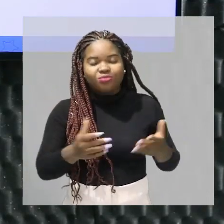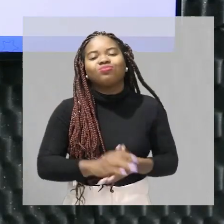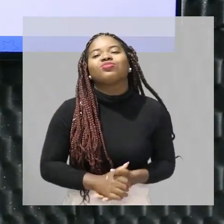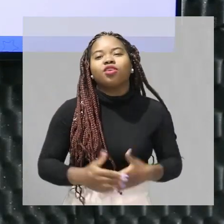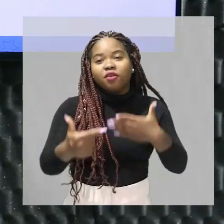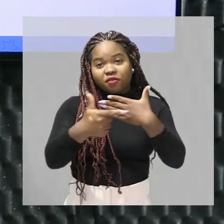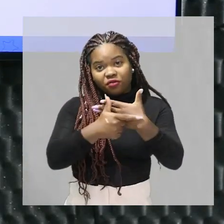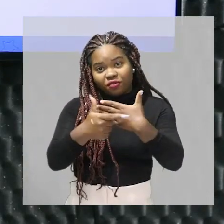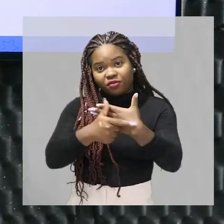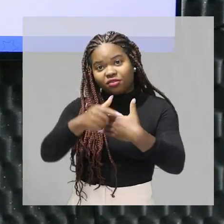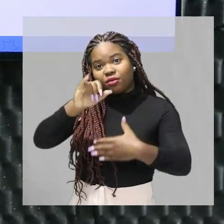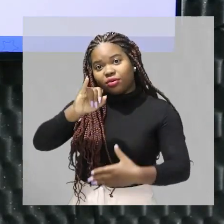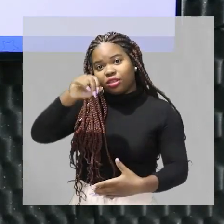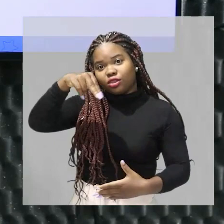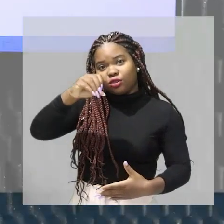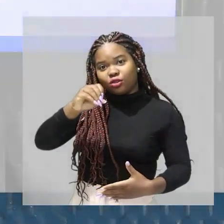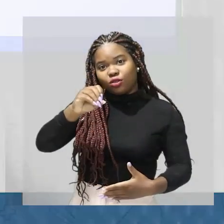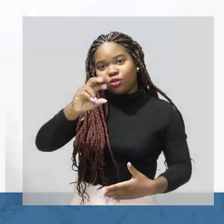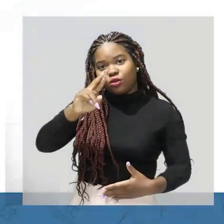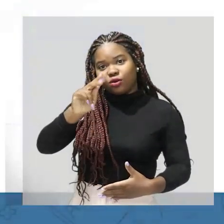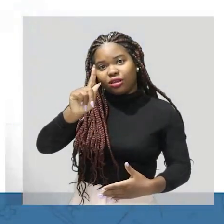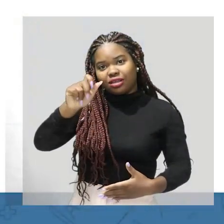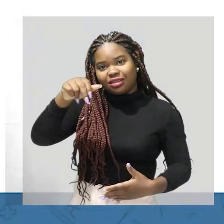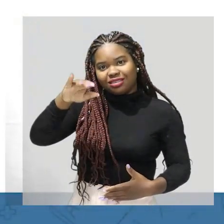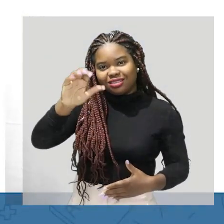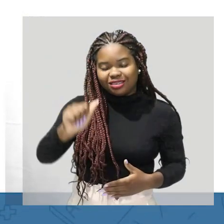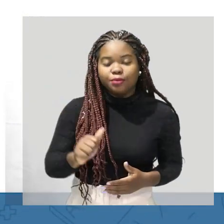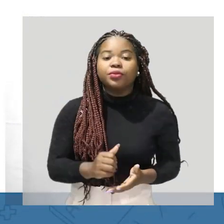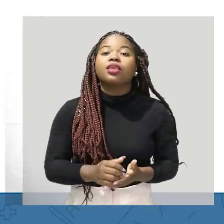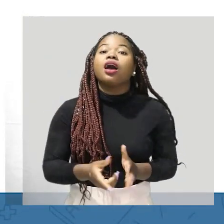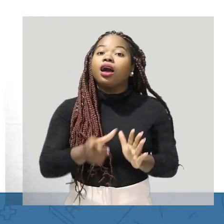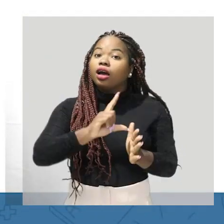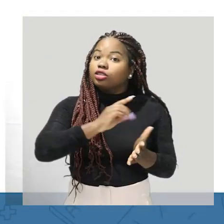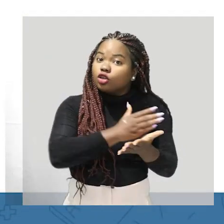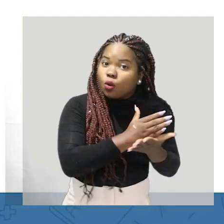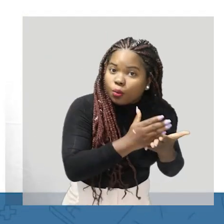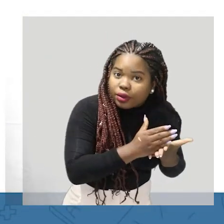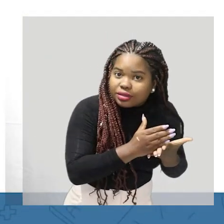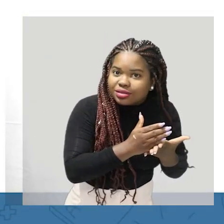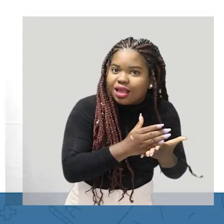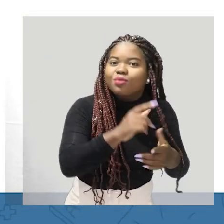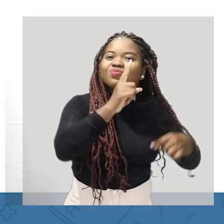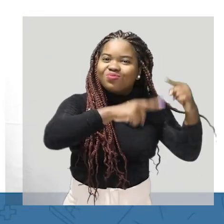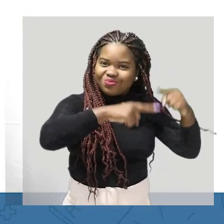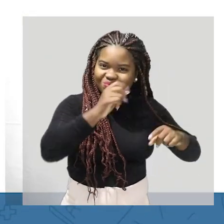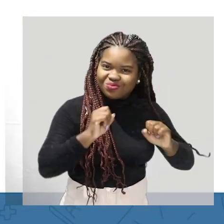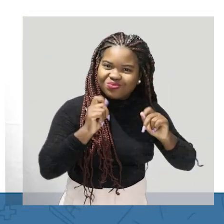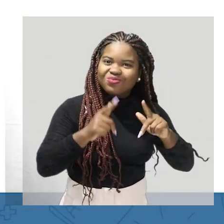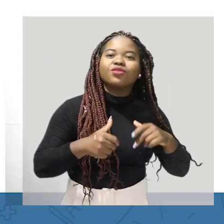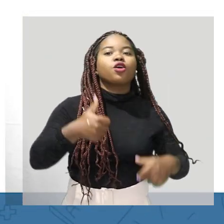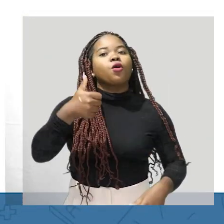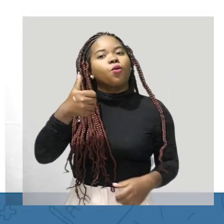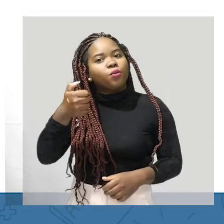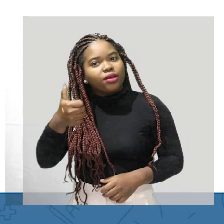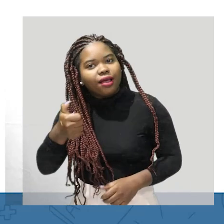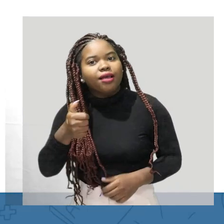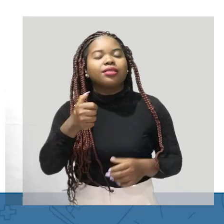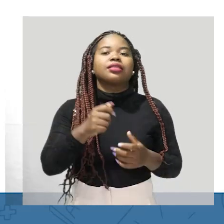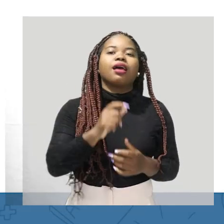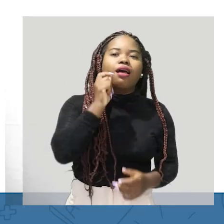funções inorgânicas. Bom, antes de começarmos, lápis, caneta, borracha, o seu caderno para fazer as